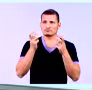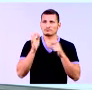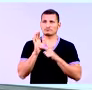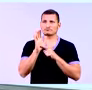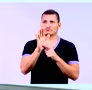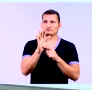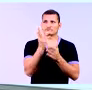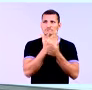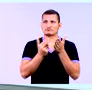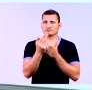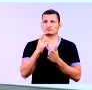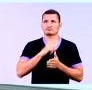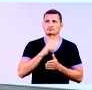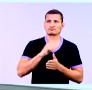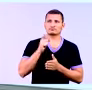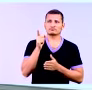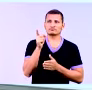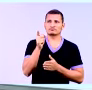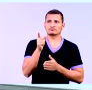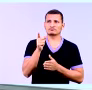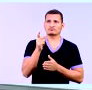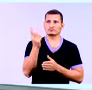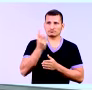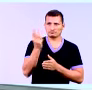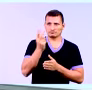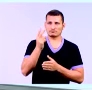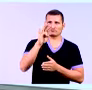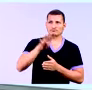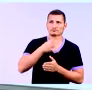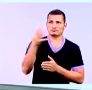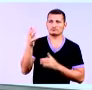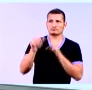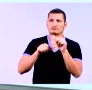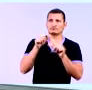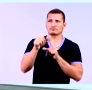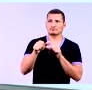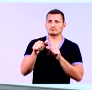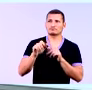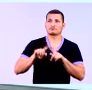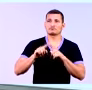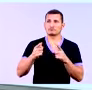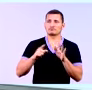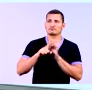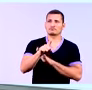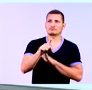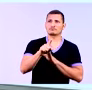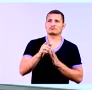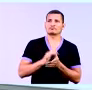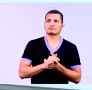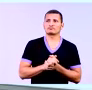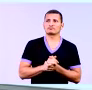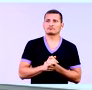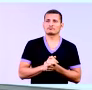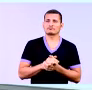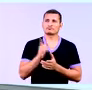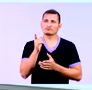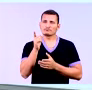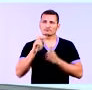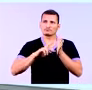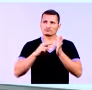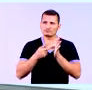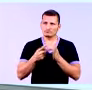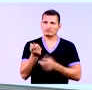representação gráfica que nós temos ali, que as 2 tabelas foram alteradas. Mas outra pergunta, isso significa então que a